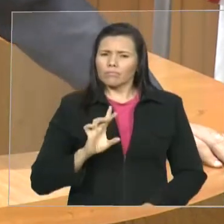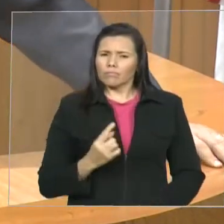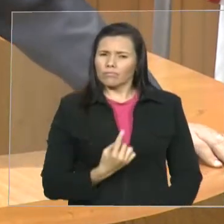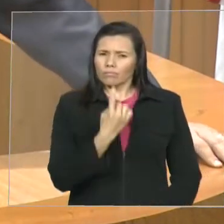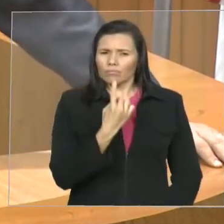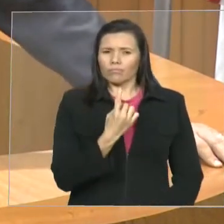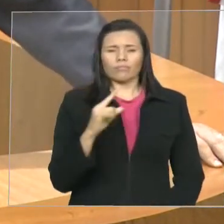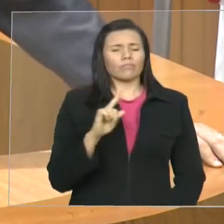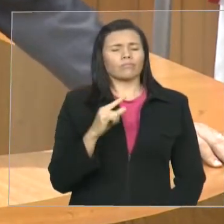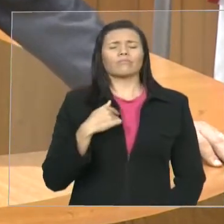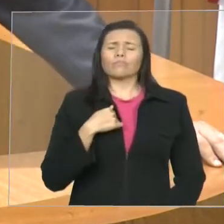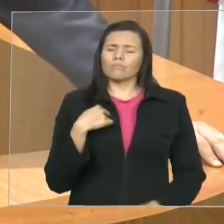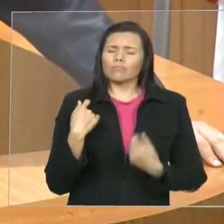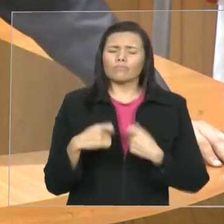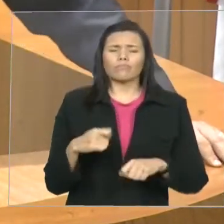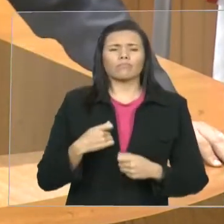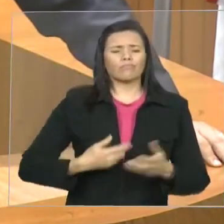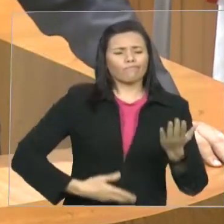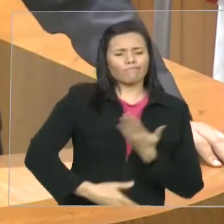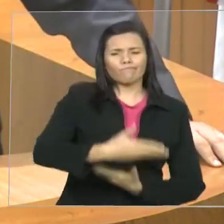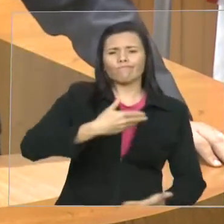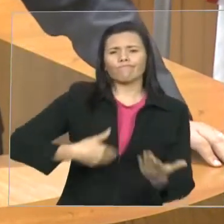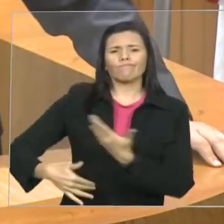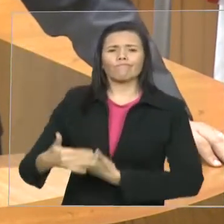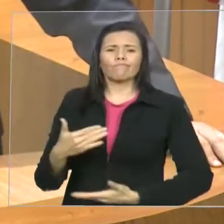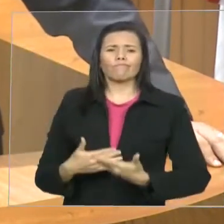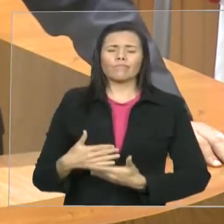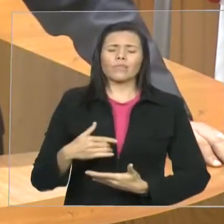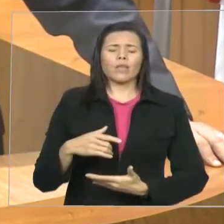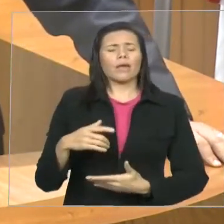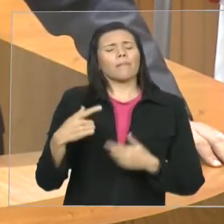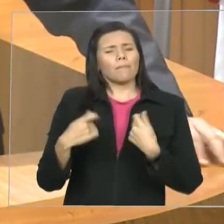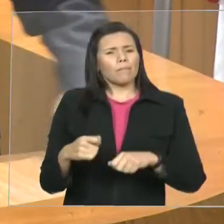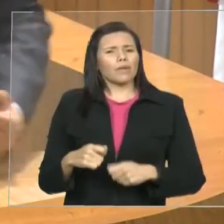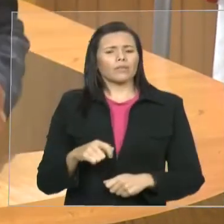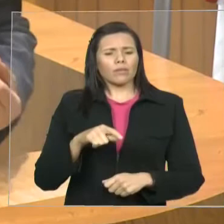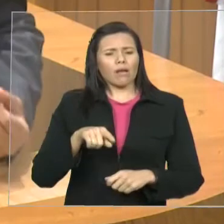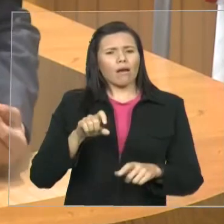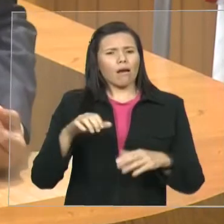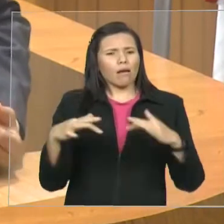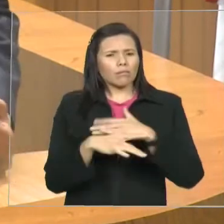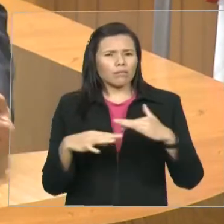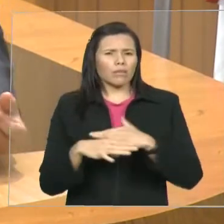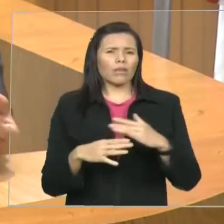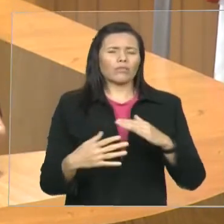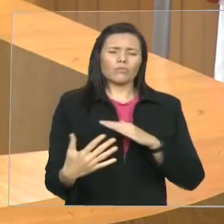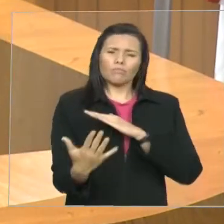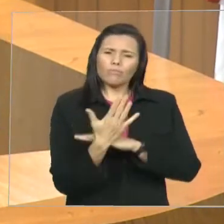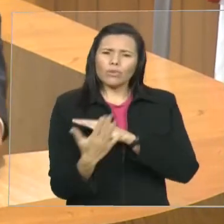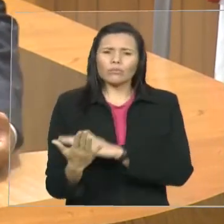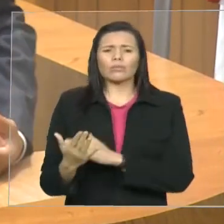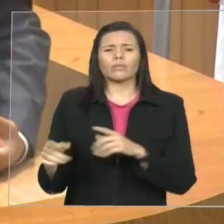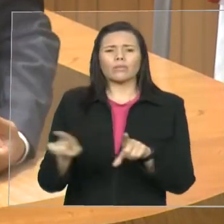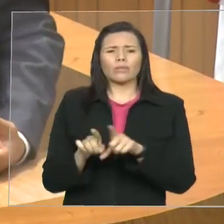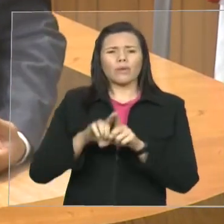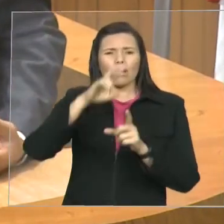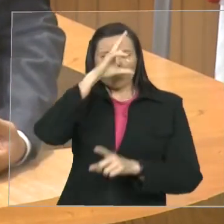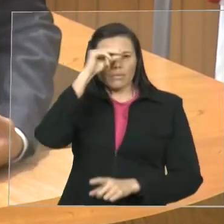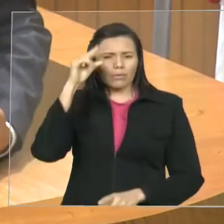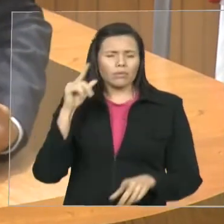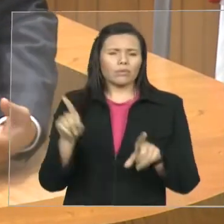receber sugestões, contribuições de todos da cidade. Academia de Letras, Prefeitura Municipal,